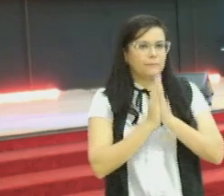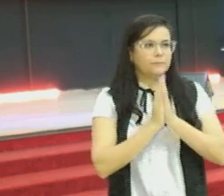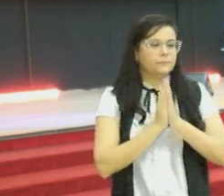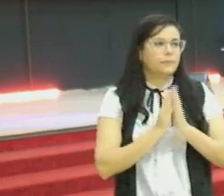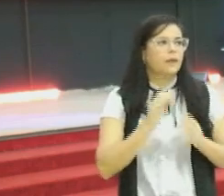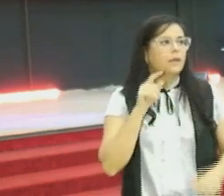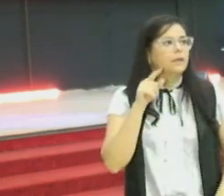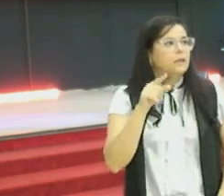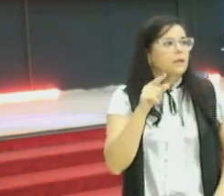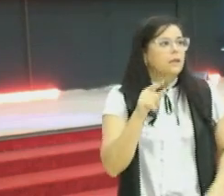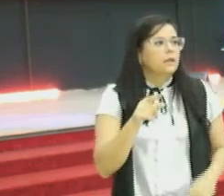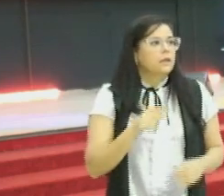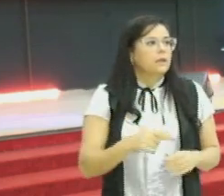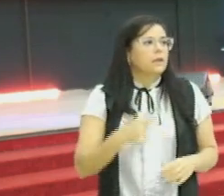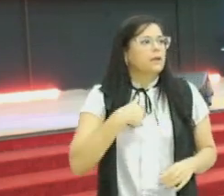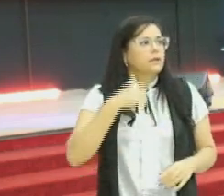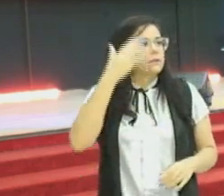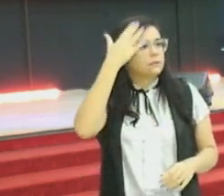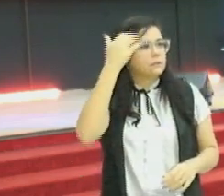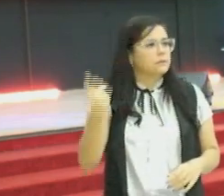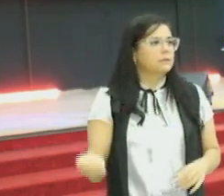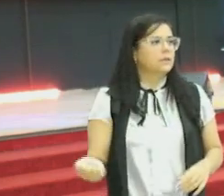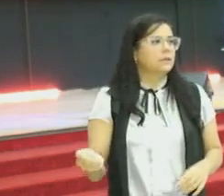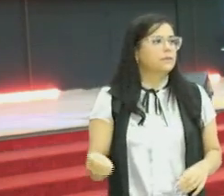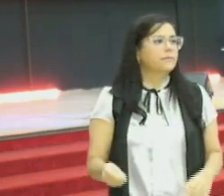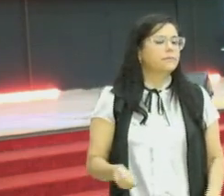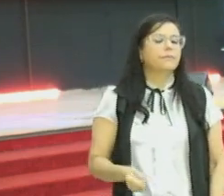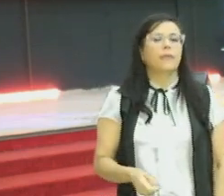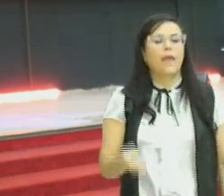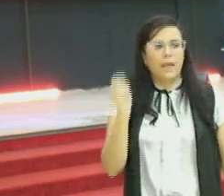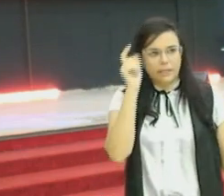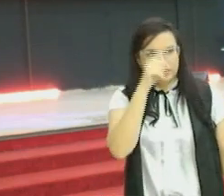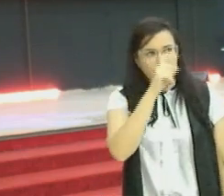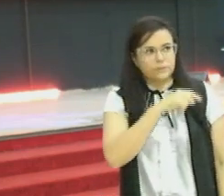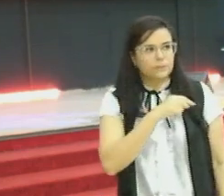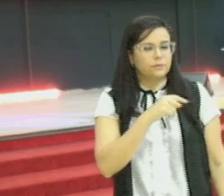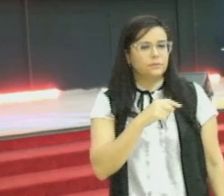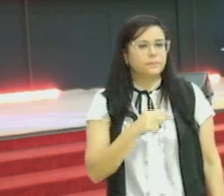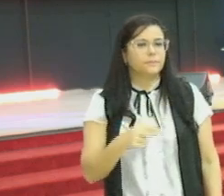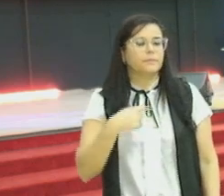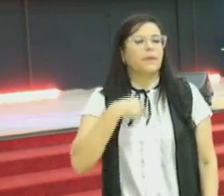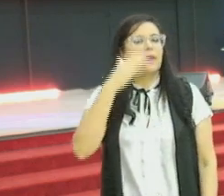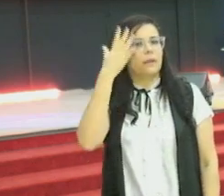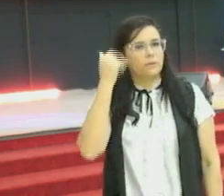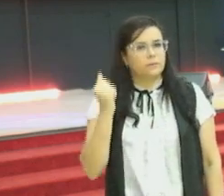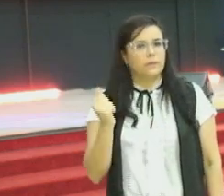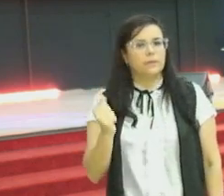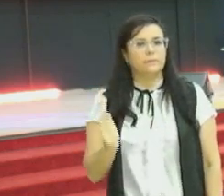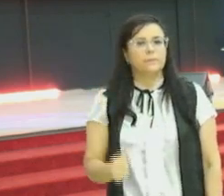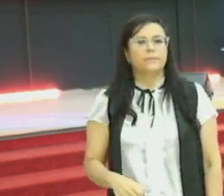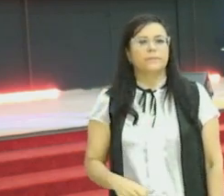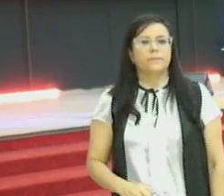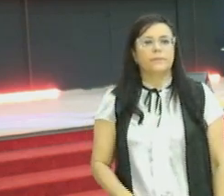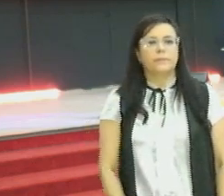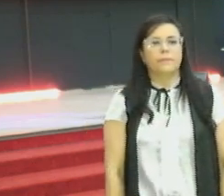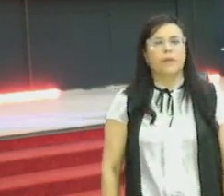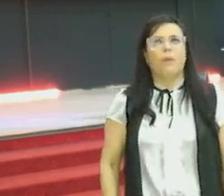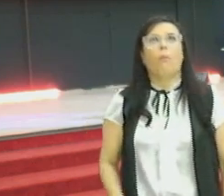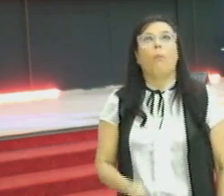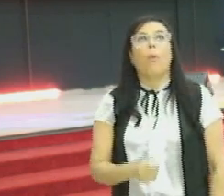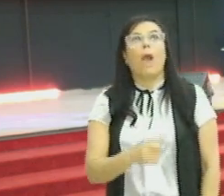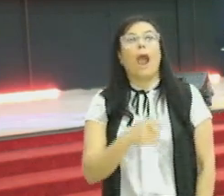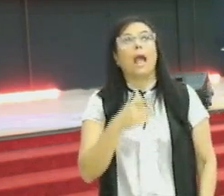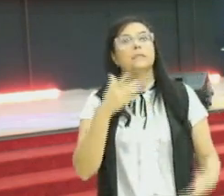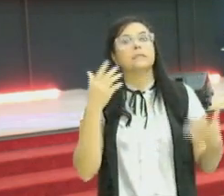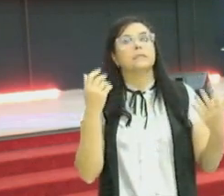Eu sei que é difícil. Eu sei que é quase impossível nos